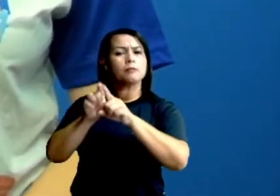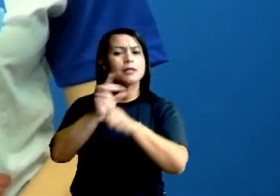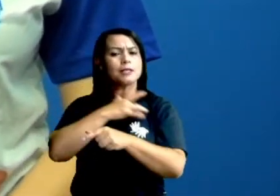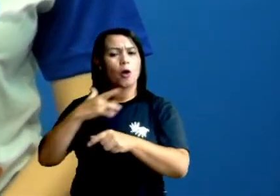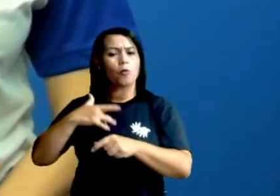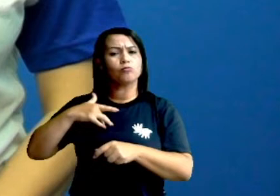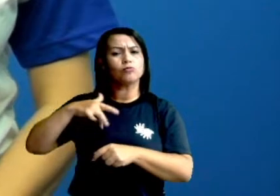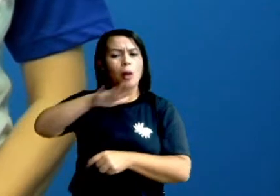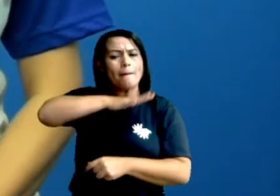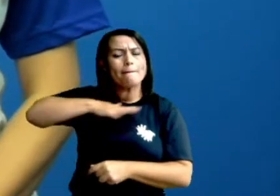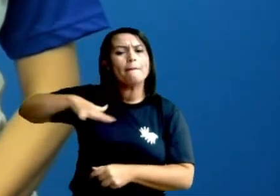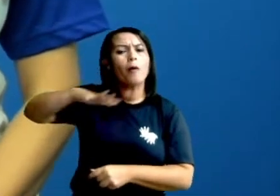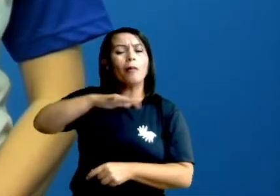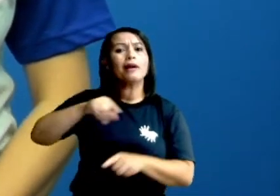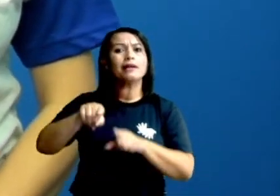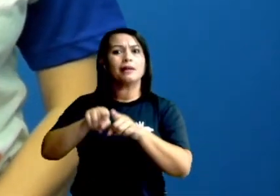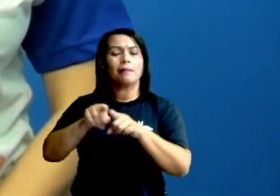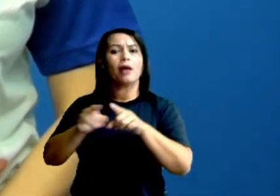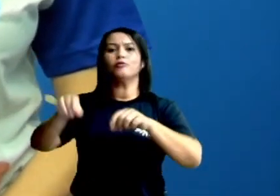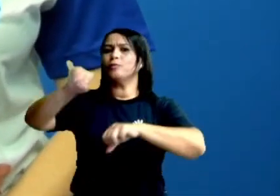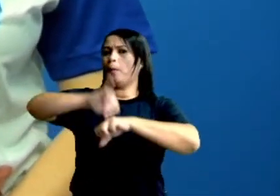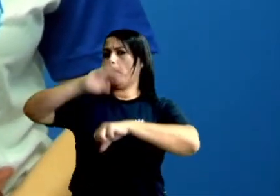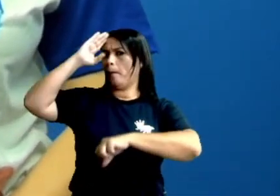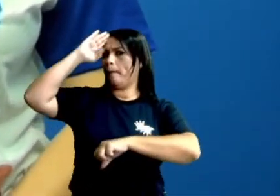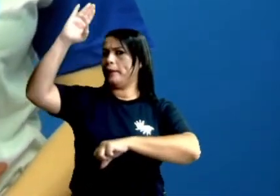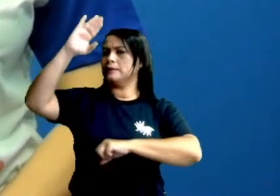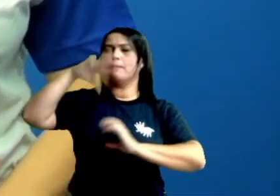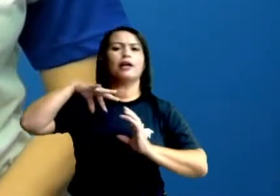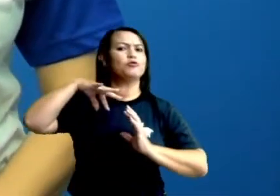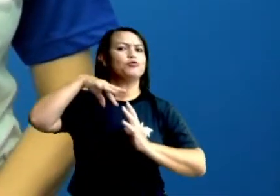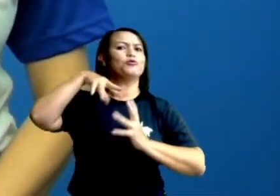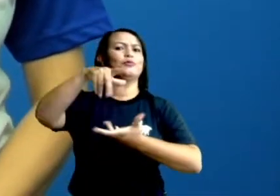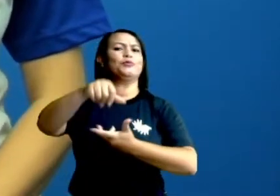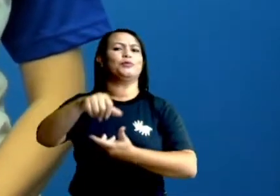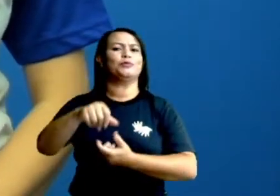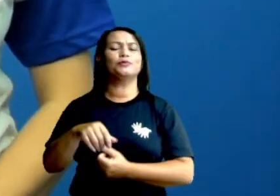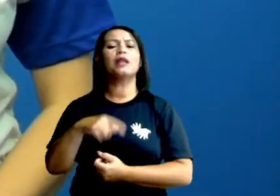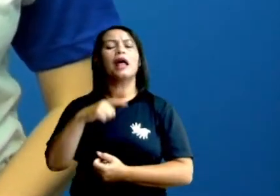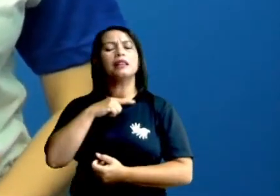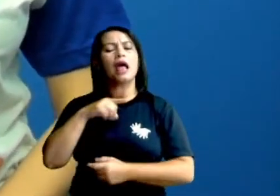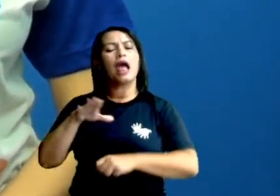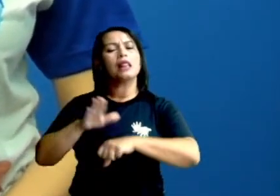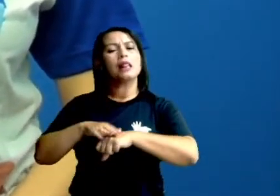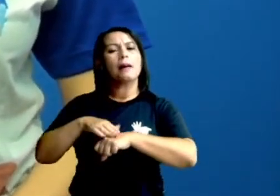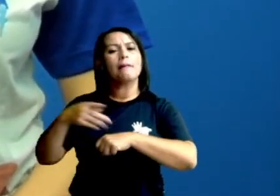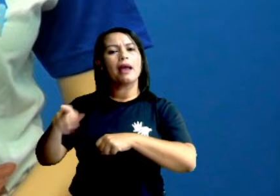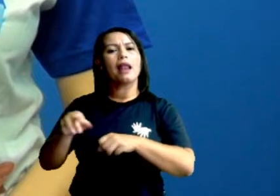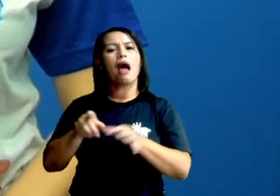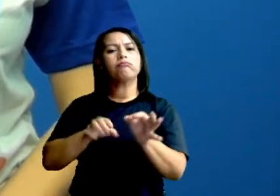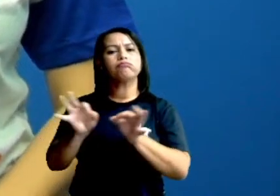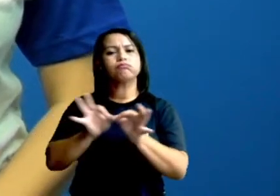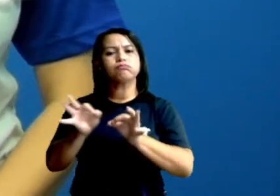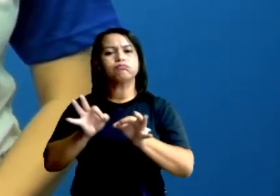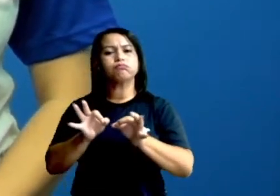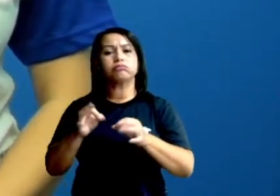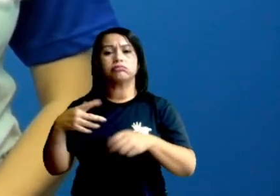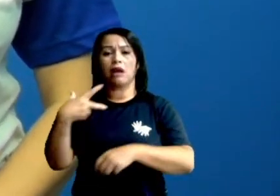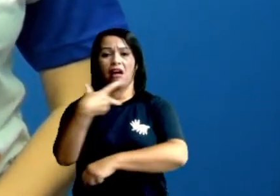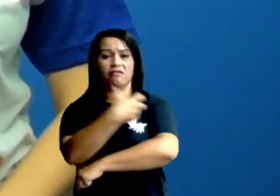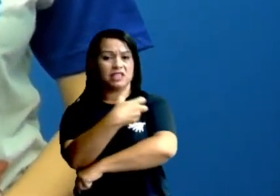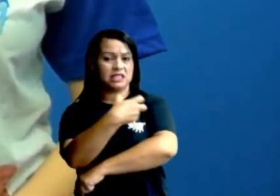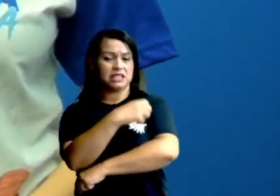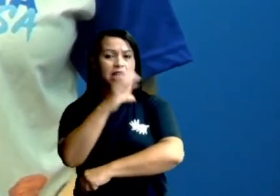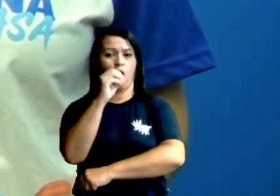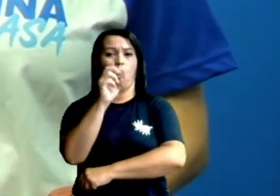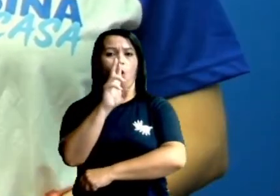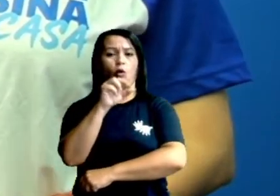um dos principais centros científicos do mundo, tá? Realiza a produção lá da Coronavac, tá? E a